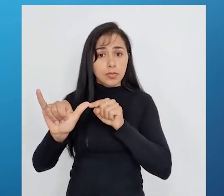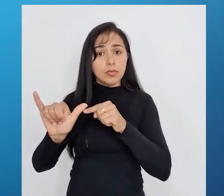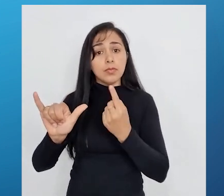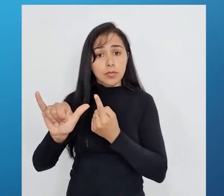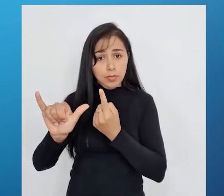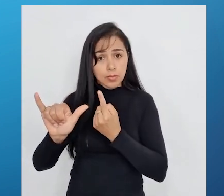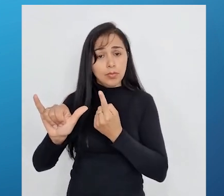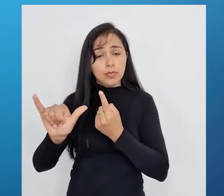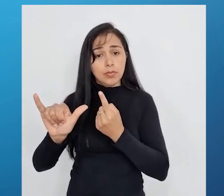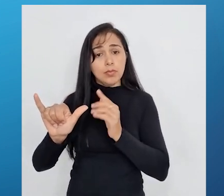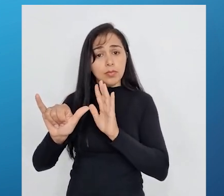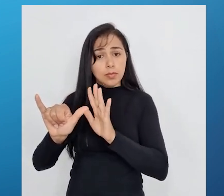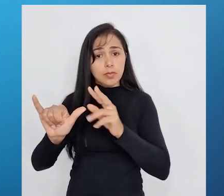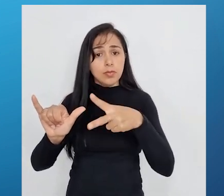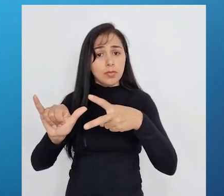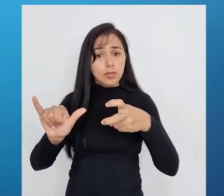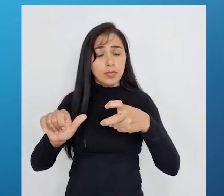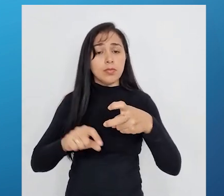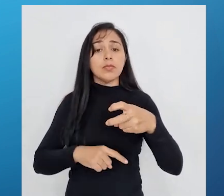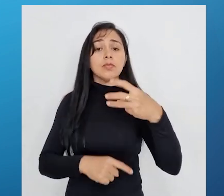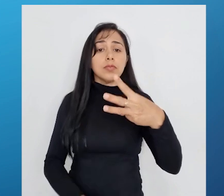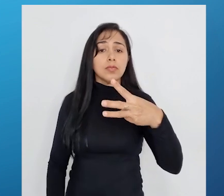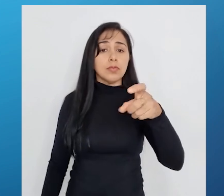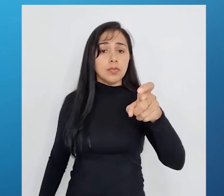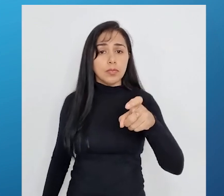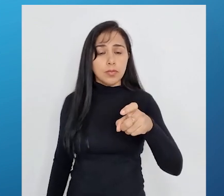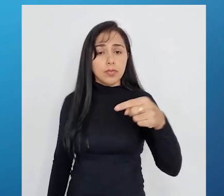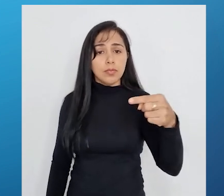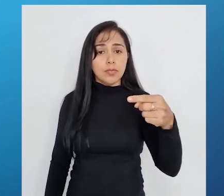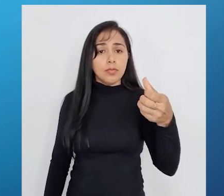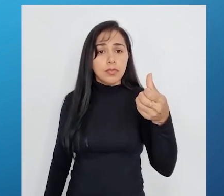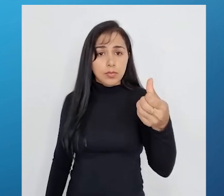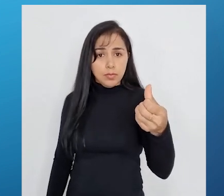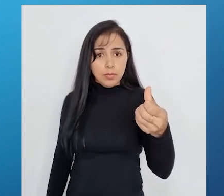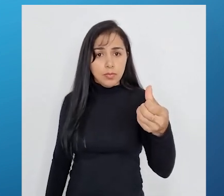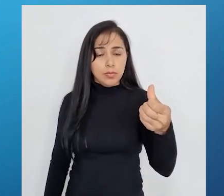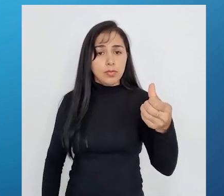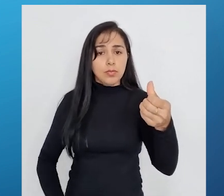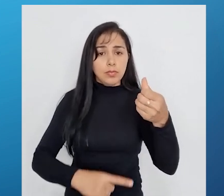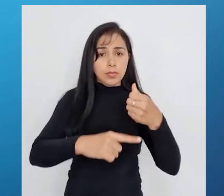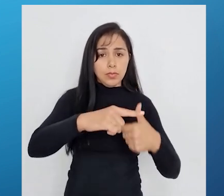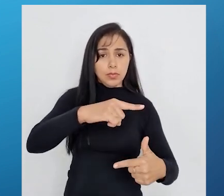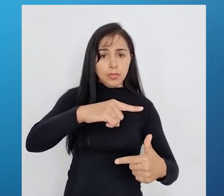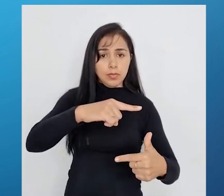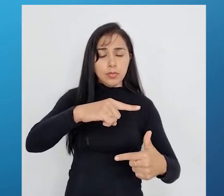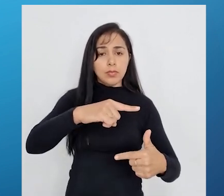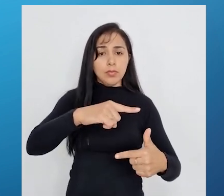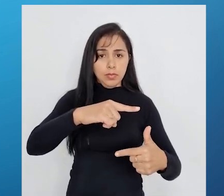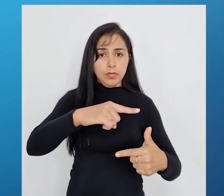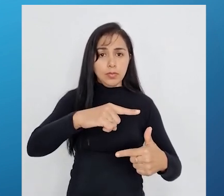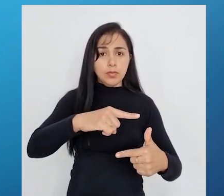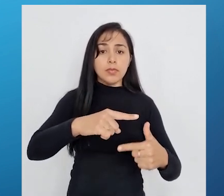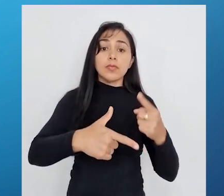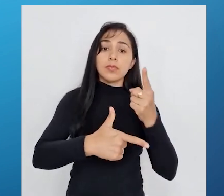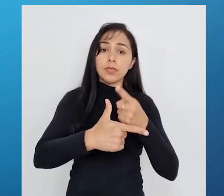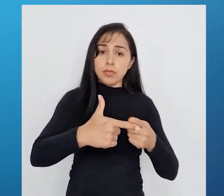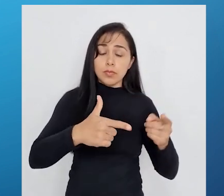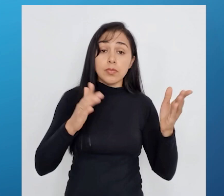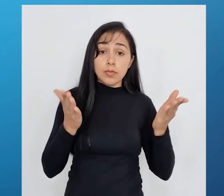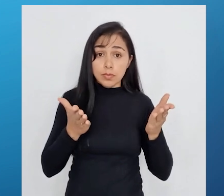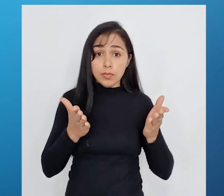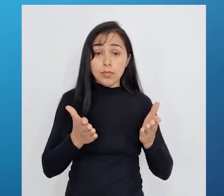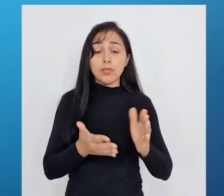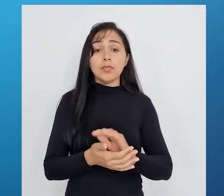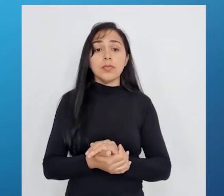está dizendo que y é igual a 3x menos 6 sobre 2. E agora? Vamos deixar